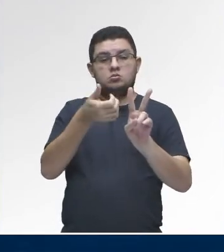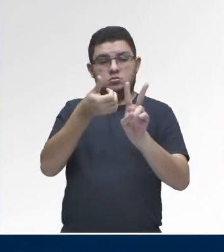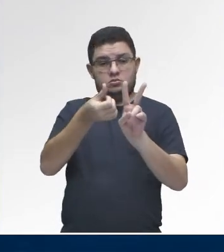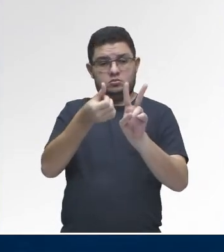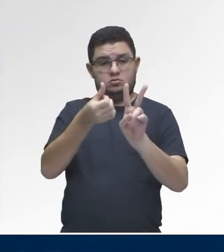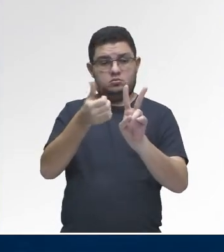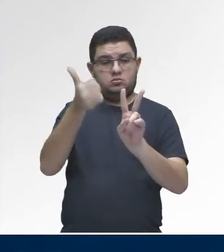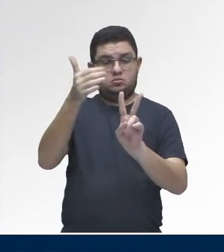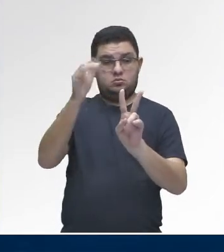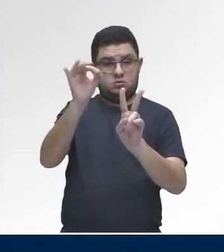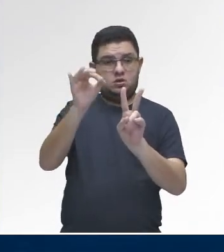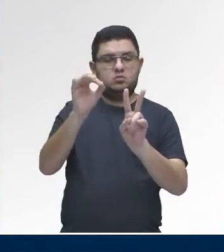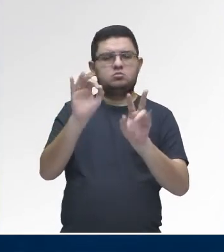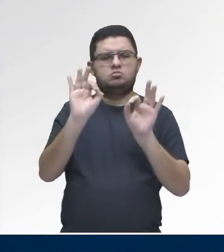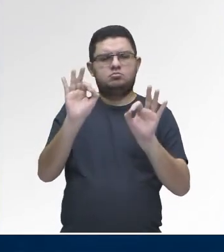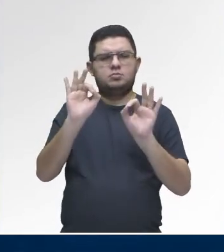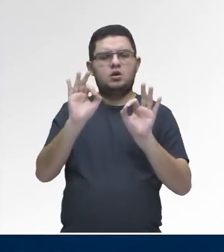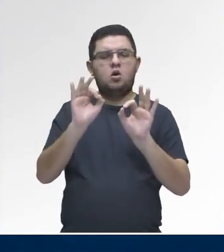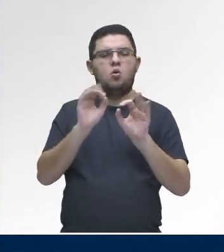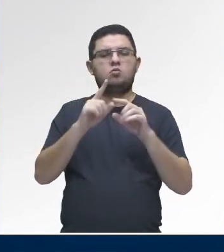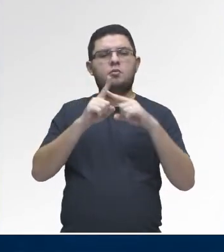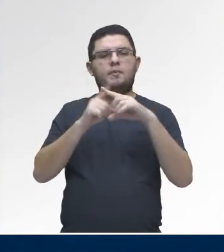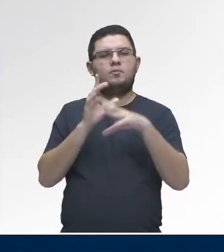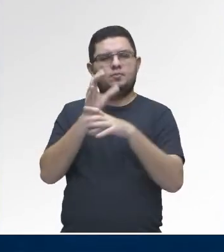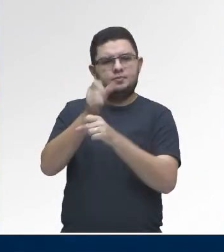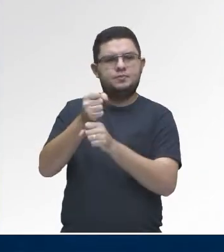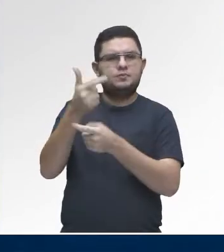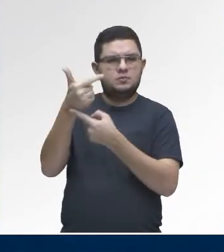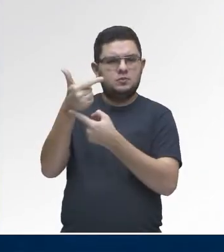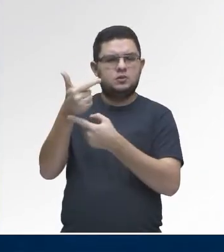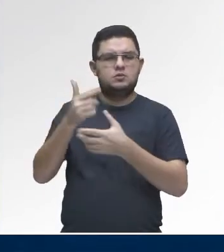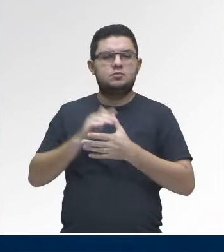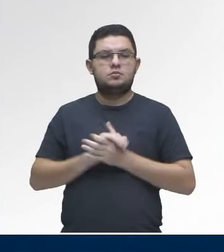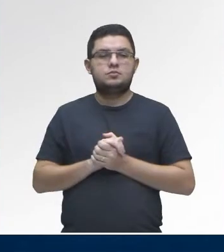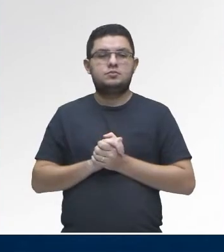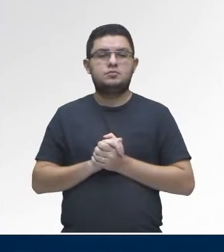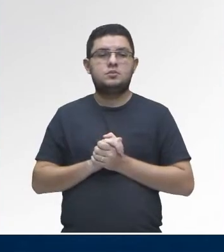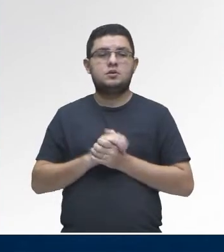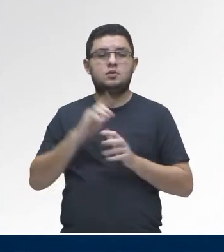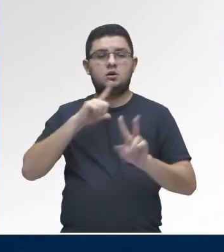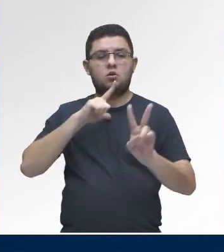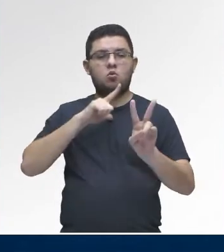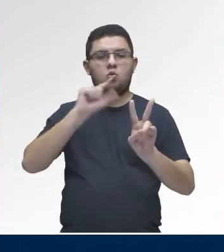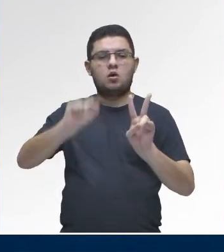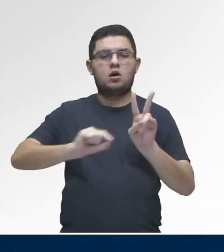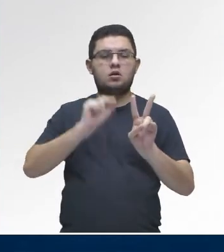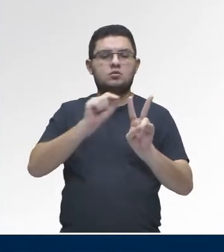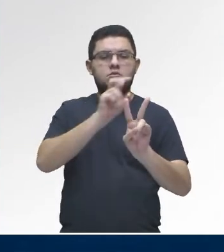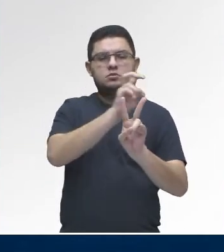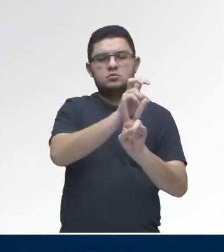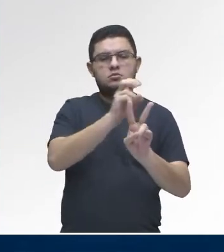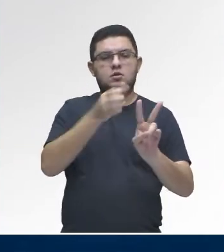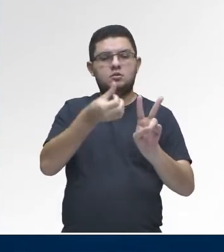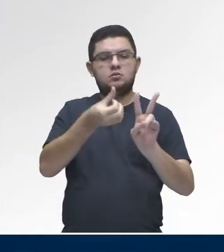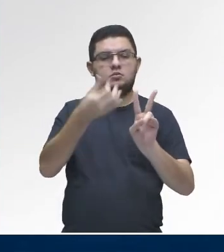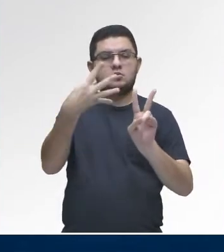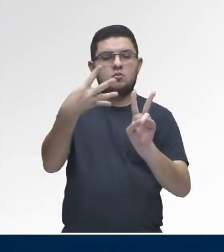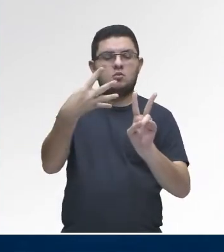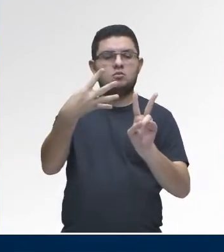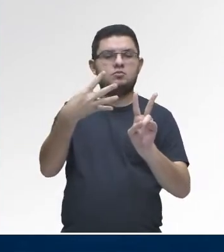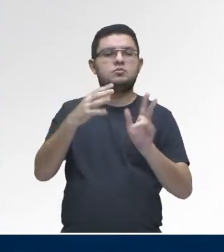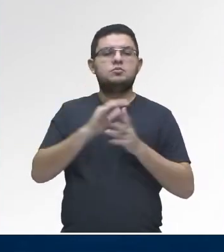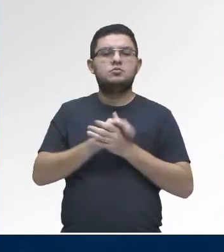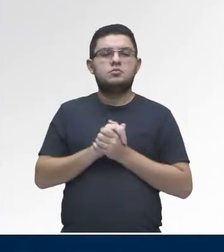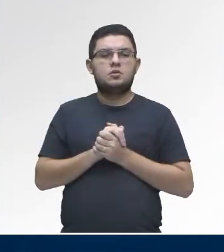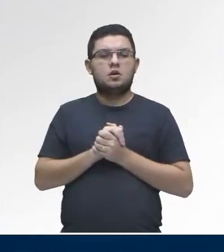Né? Igual o expoente 4, eu tinha 4 e agora tenho 8. Então, é possível, né, que esteja correto. A gente